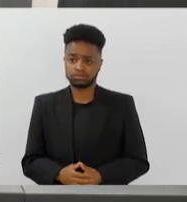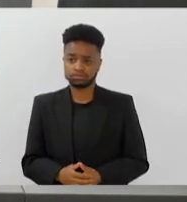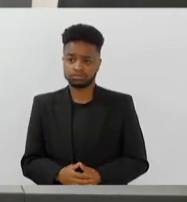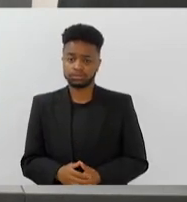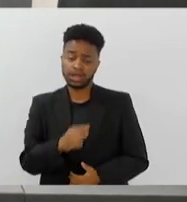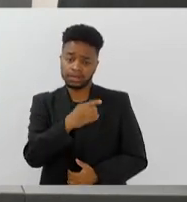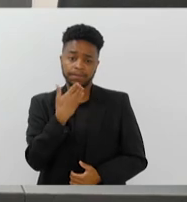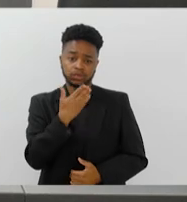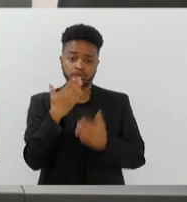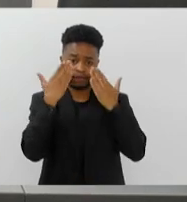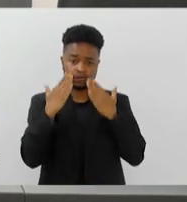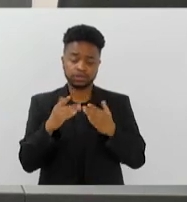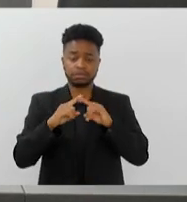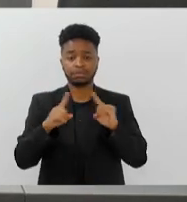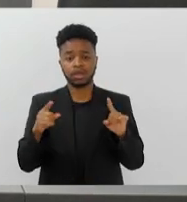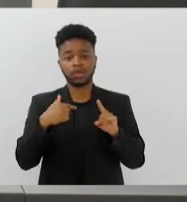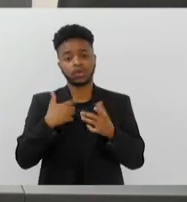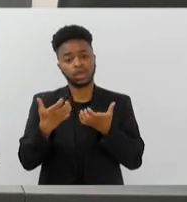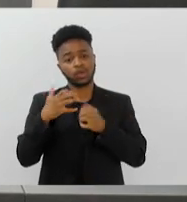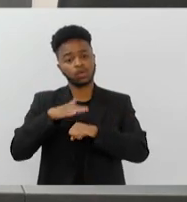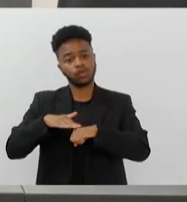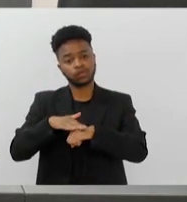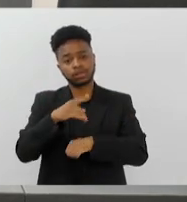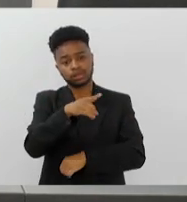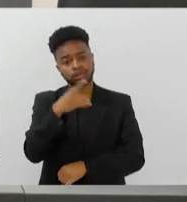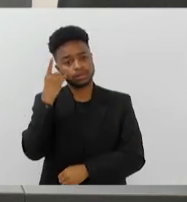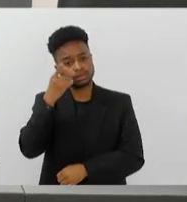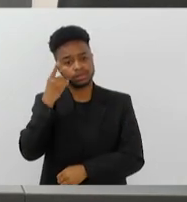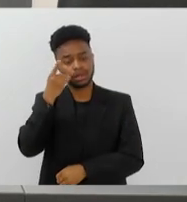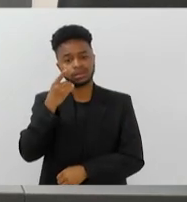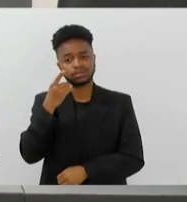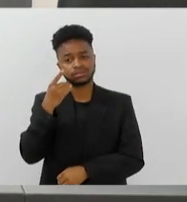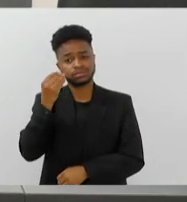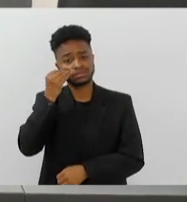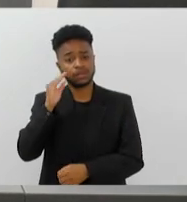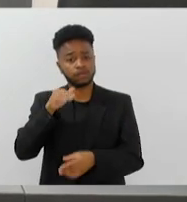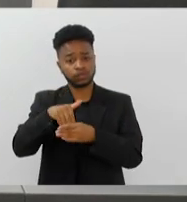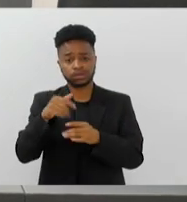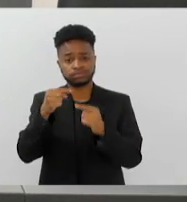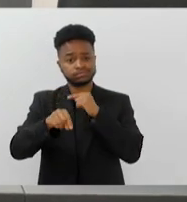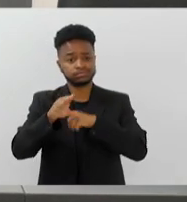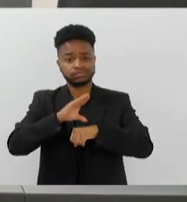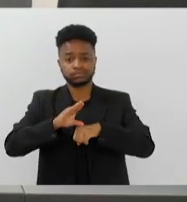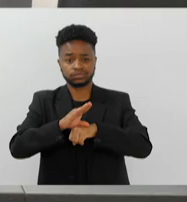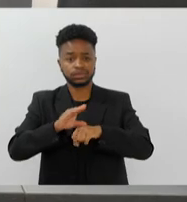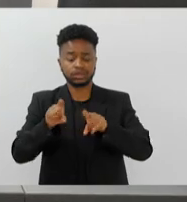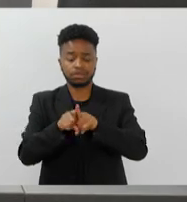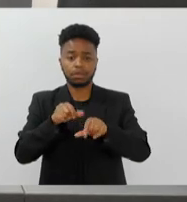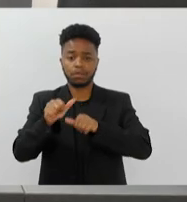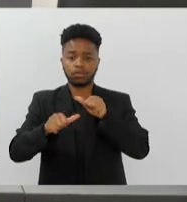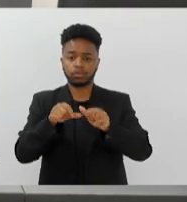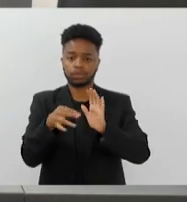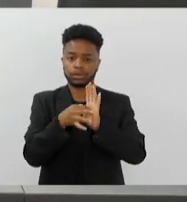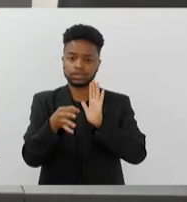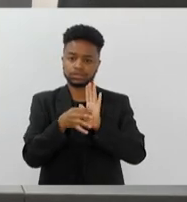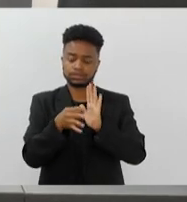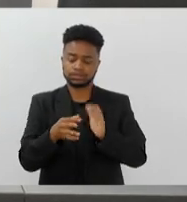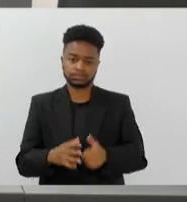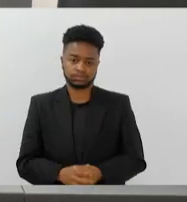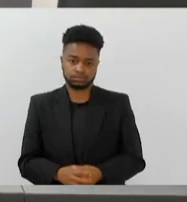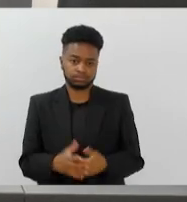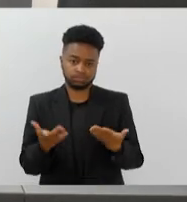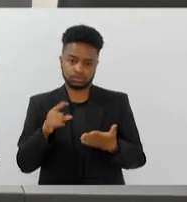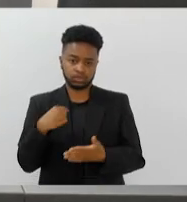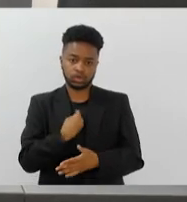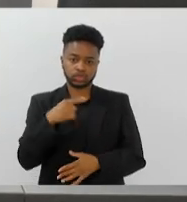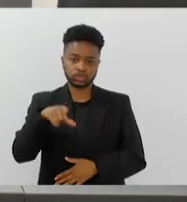trazer... mas de qualquer forma, eu ia até conversar aqui com o deputado Luiz Paulo, para que a gente vote uma inconstitucionalidade, altere o parecer. A gente designa